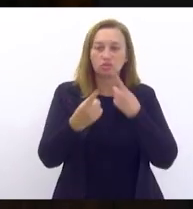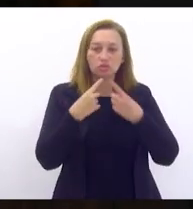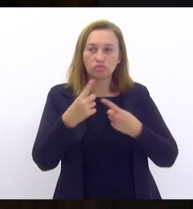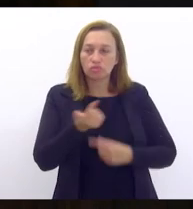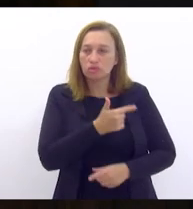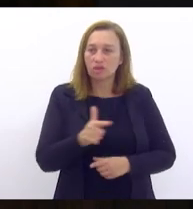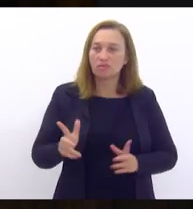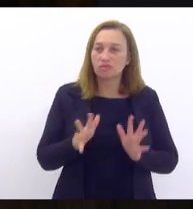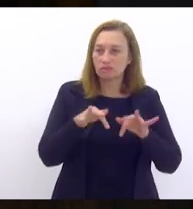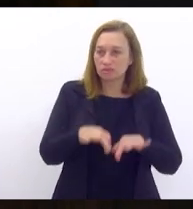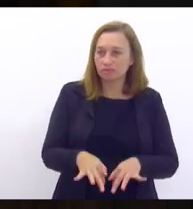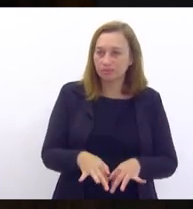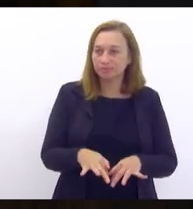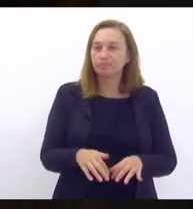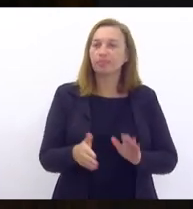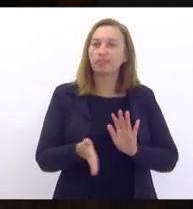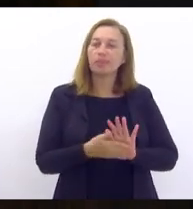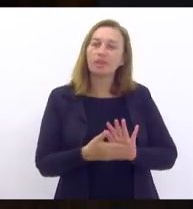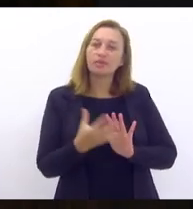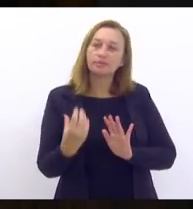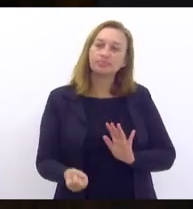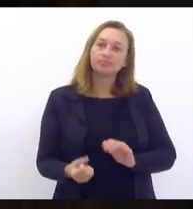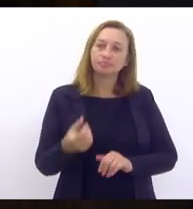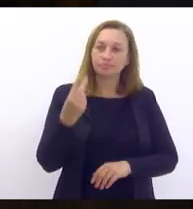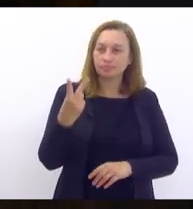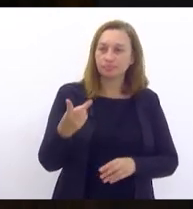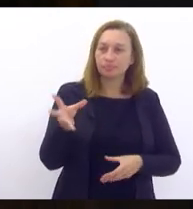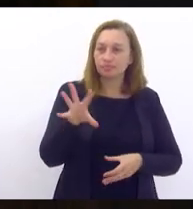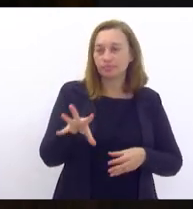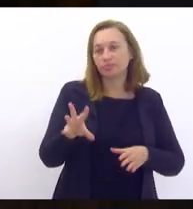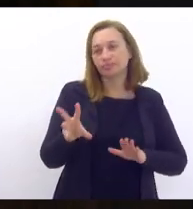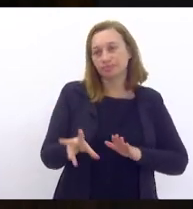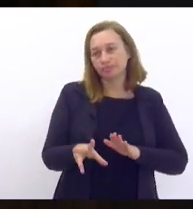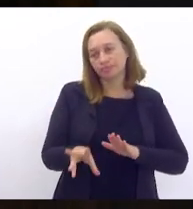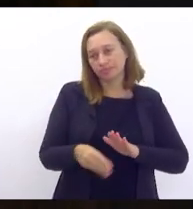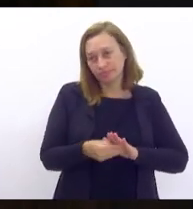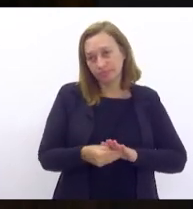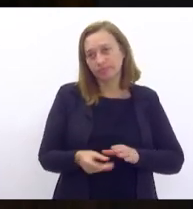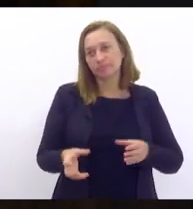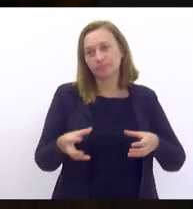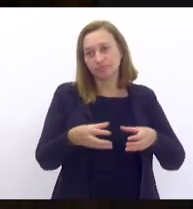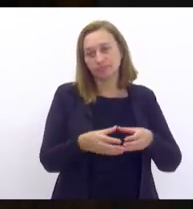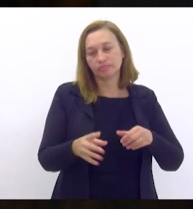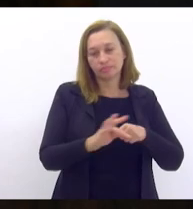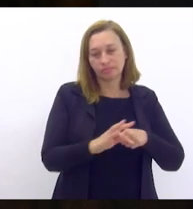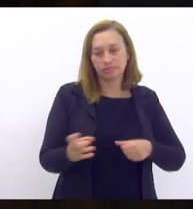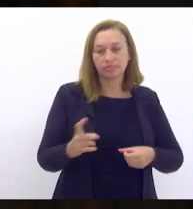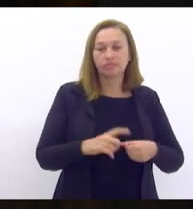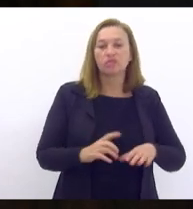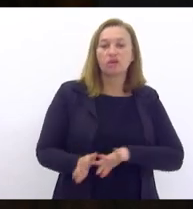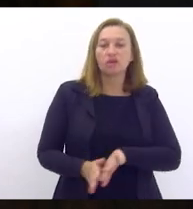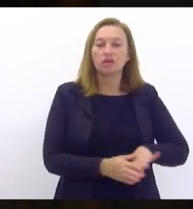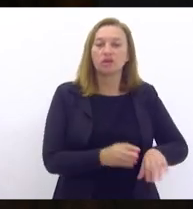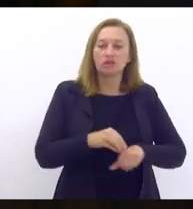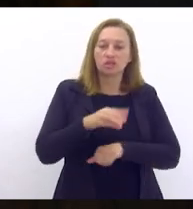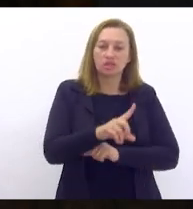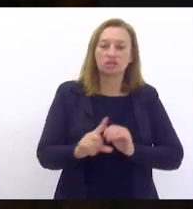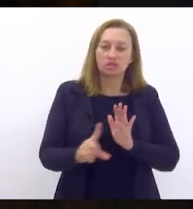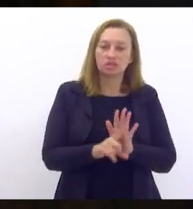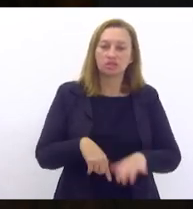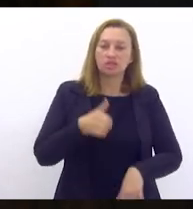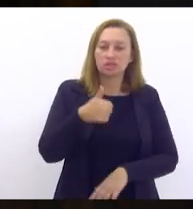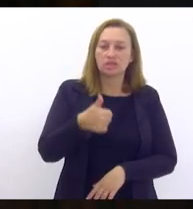que queira discutir, encerrada a discussão, a presente proposta recebeu 2 emendas e retorna às comissões. Anuncio indicação legislativa